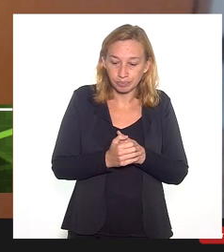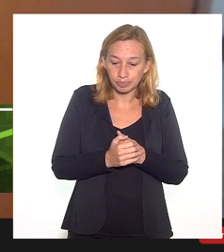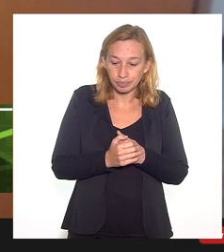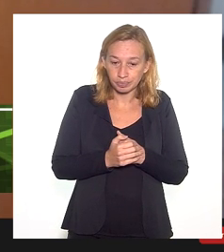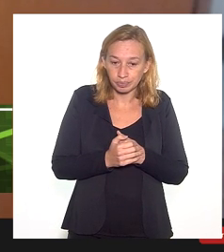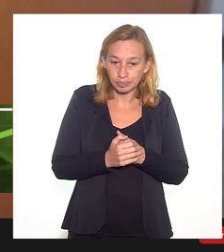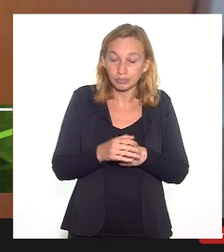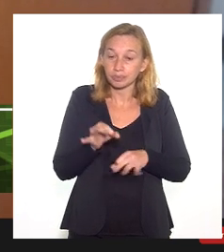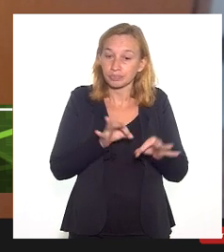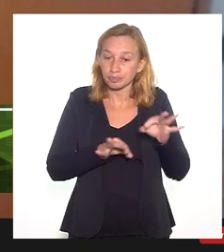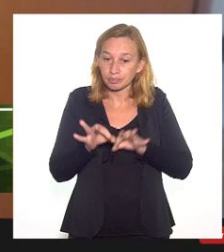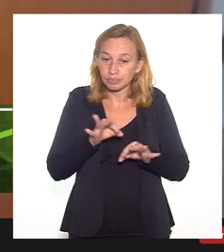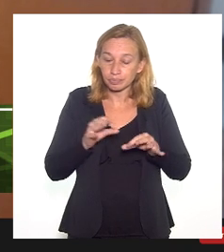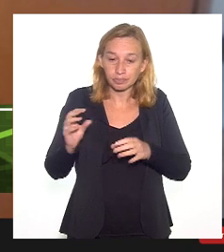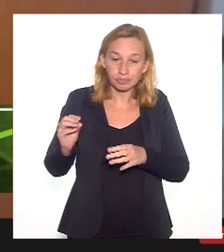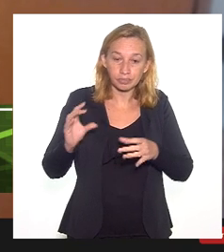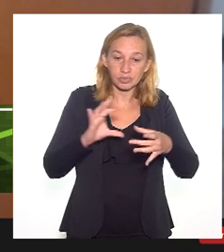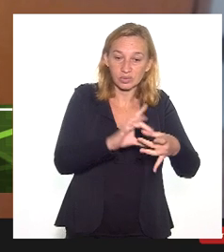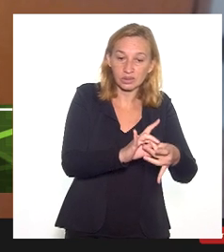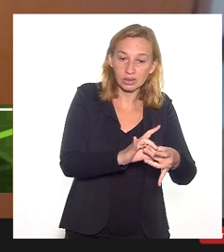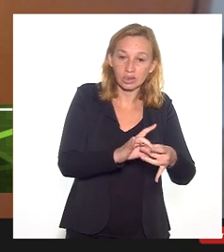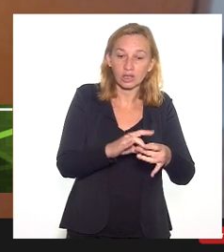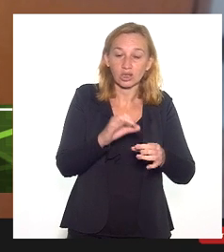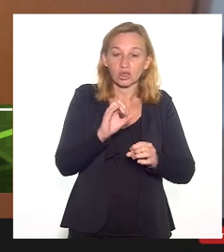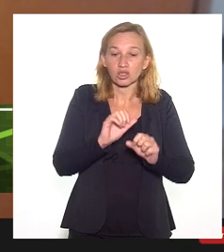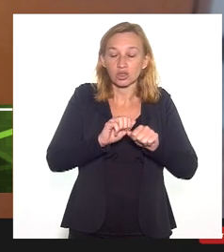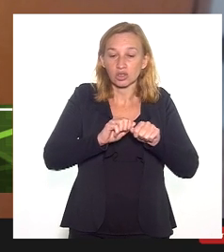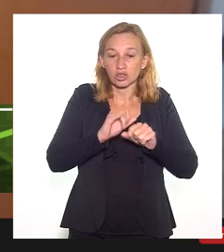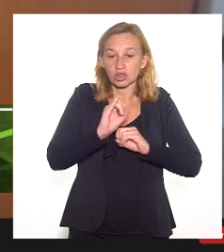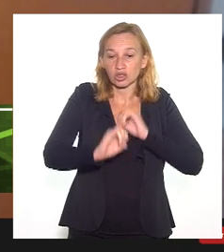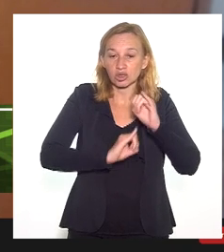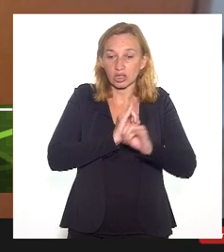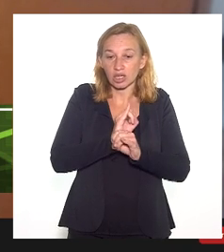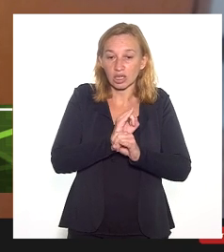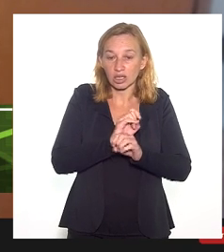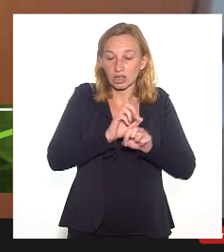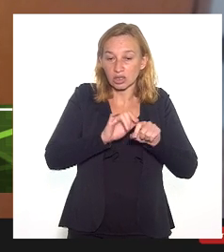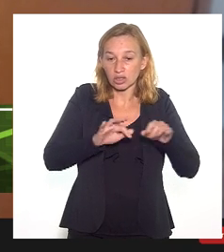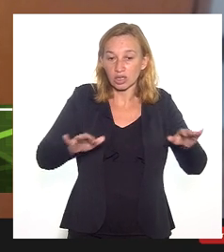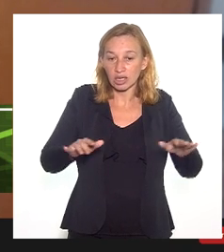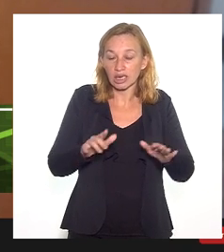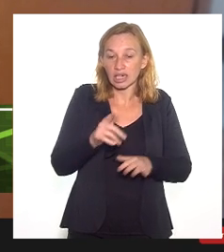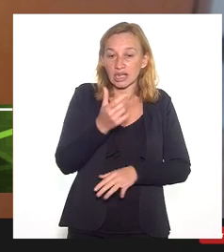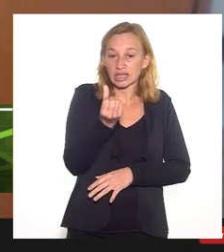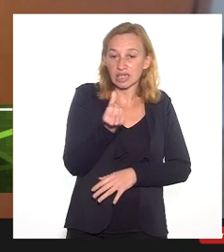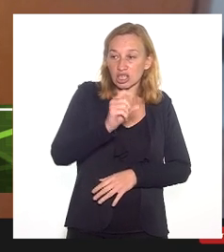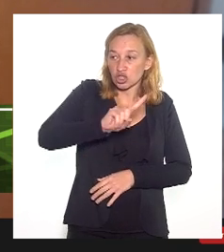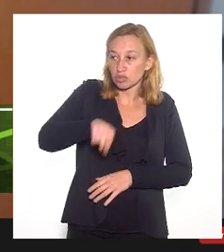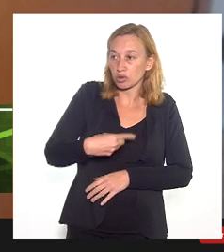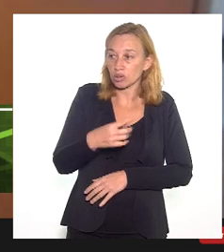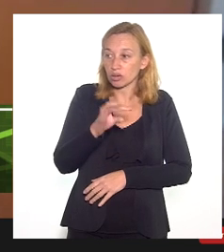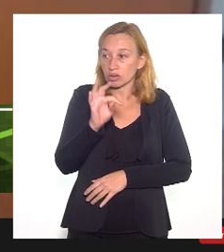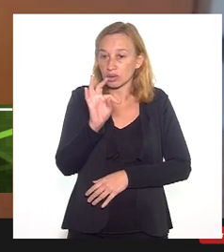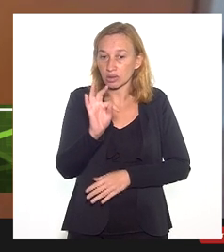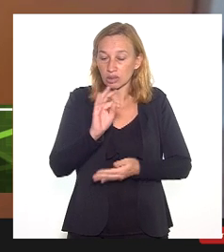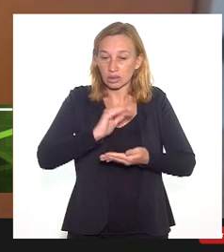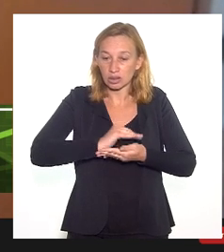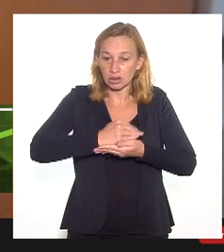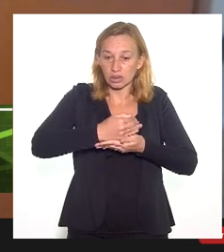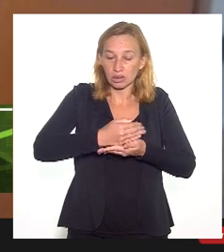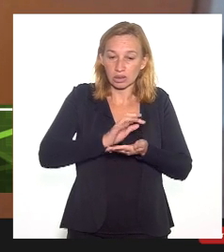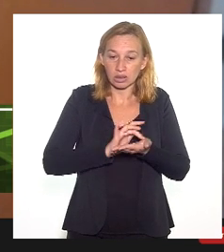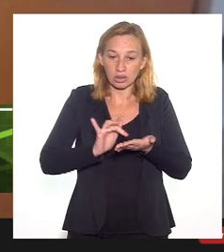plano de inclusão digital com a distribuição de cerca de 6 mil tablets e pacotes de dados de internet